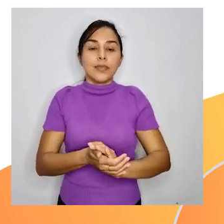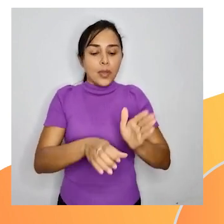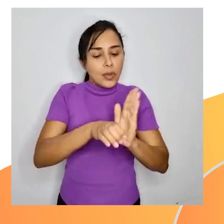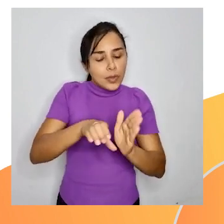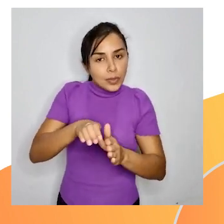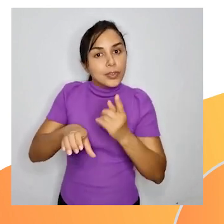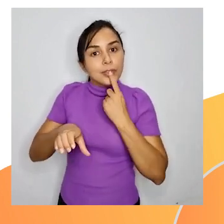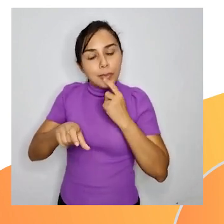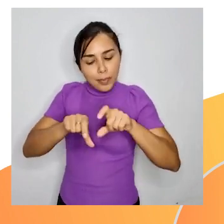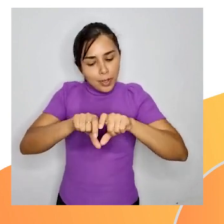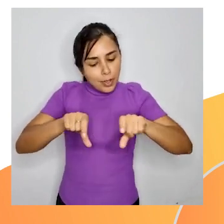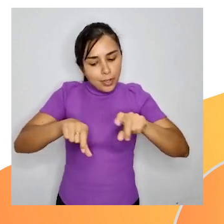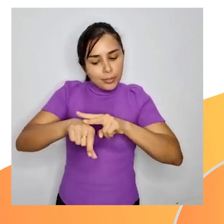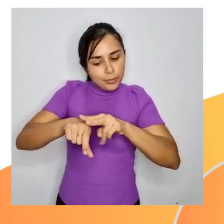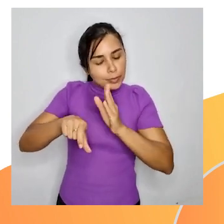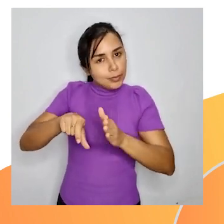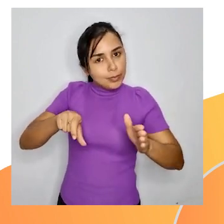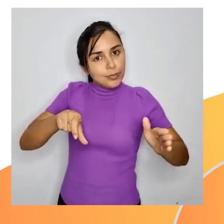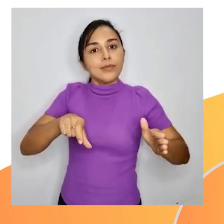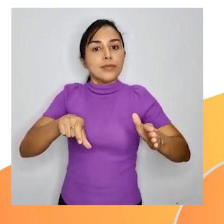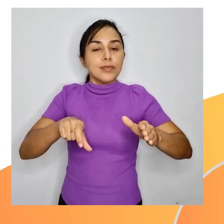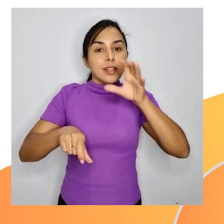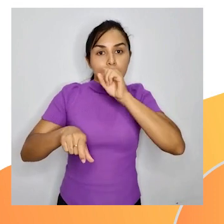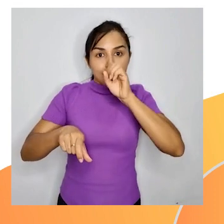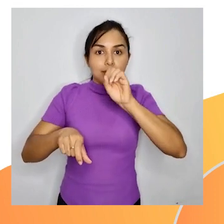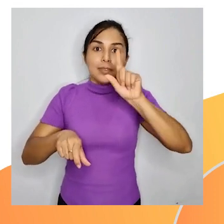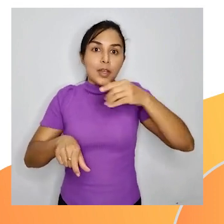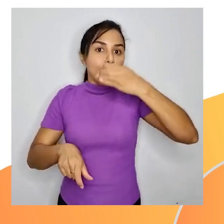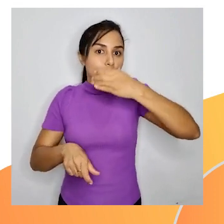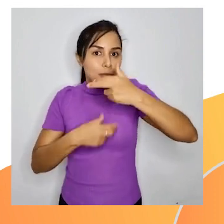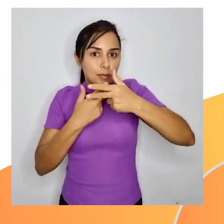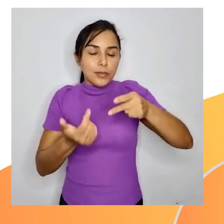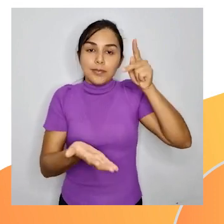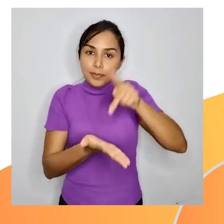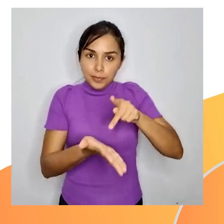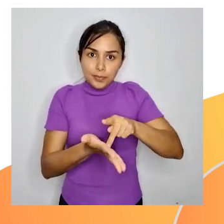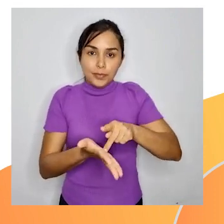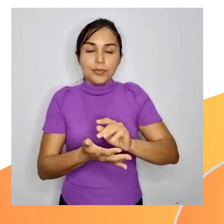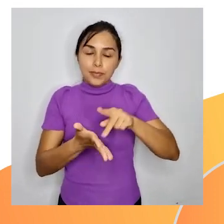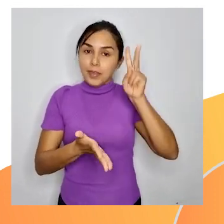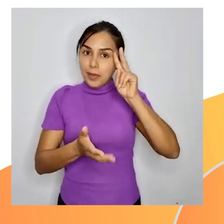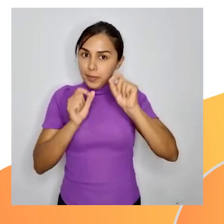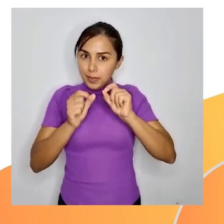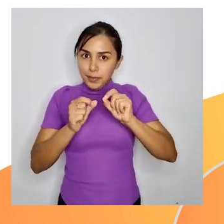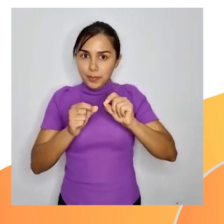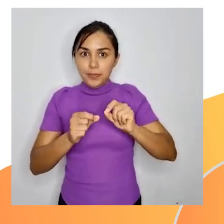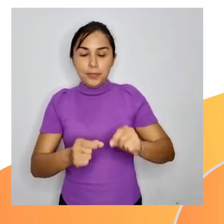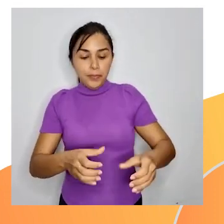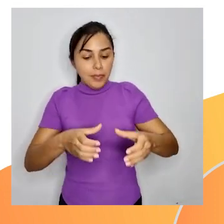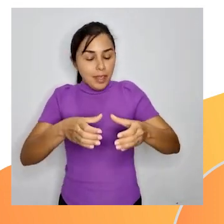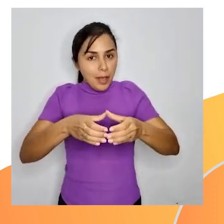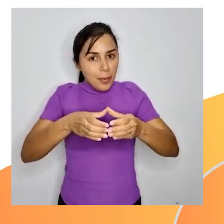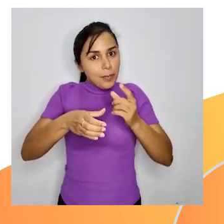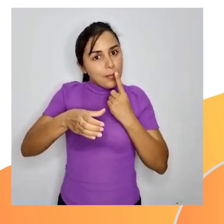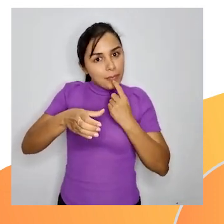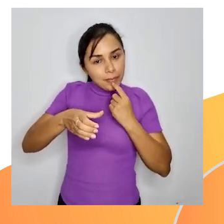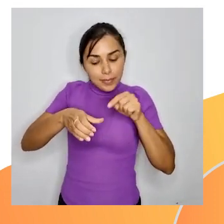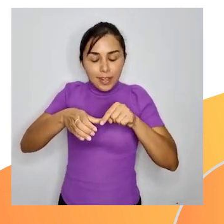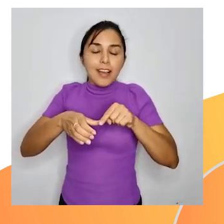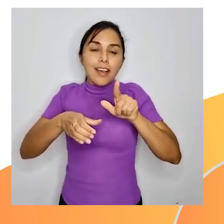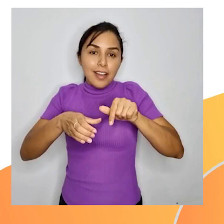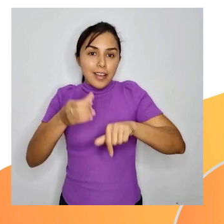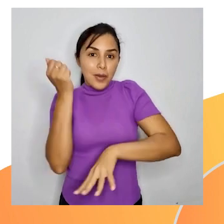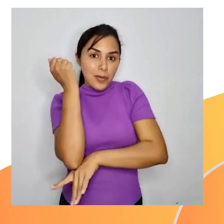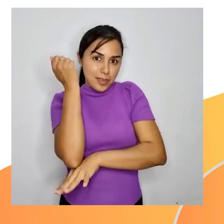pepino e laranja são frutos verdadeiros. A beterraba, lembra vocês, é uma raiz tuberosa e a batata inglesa é um exemplo